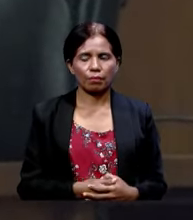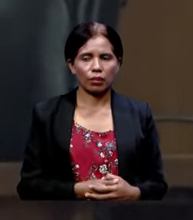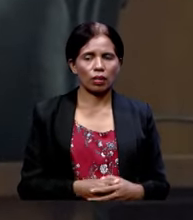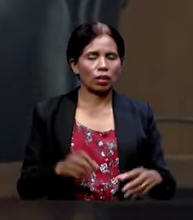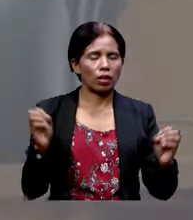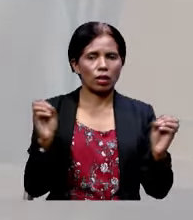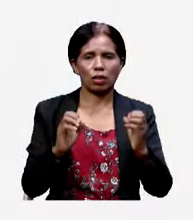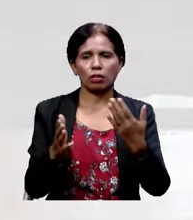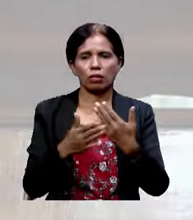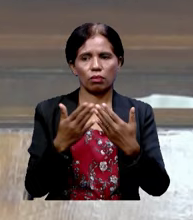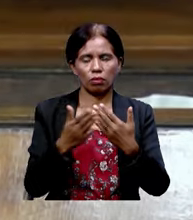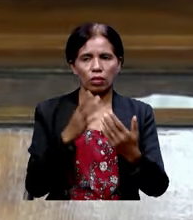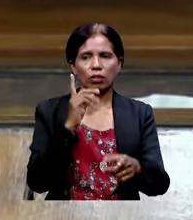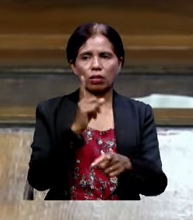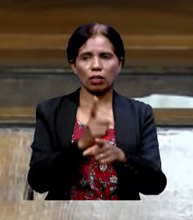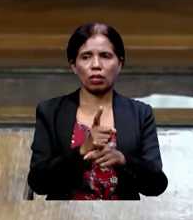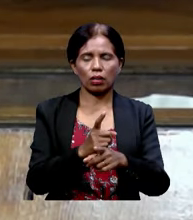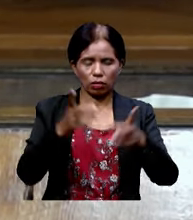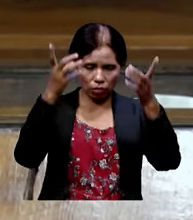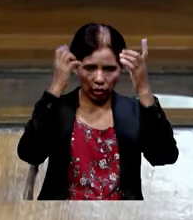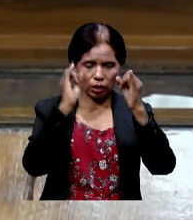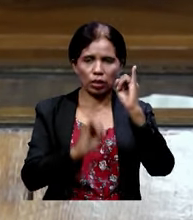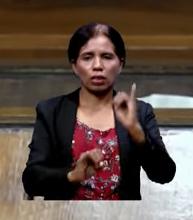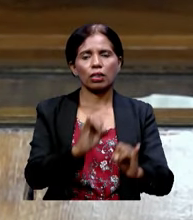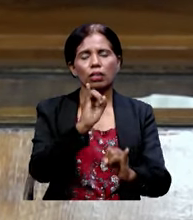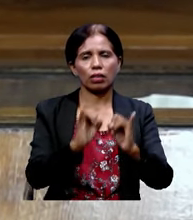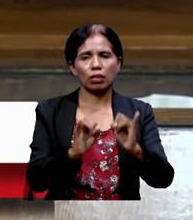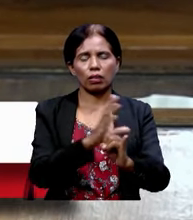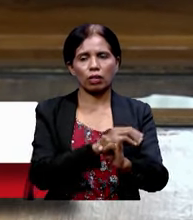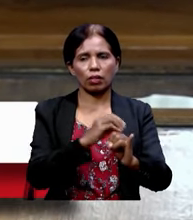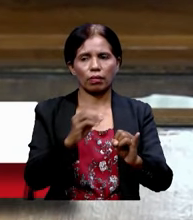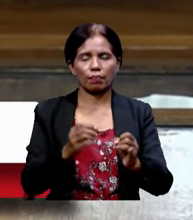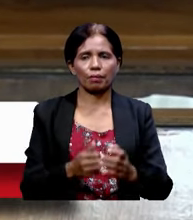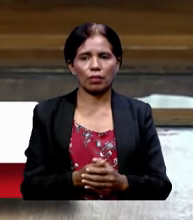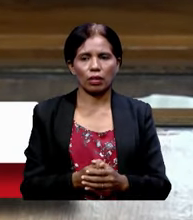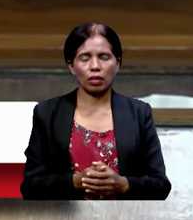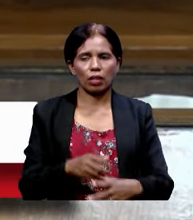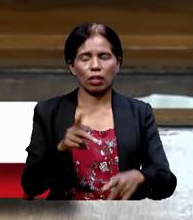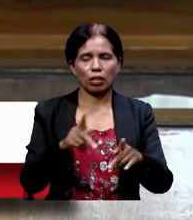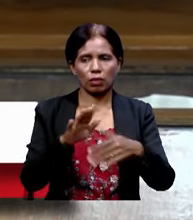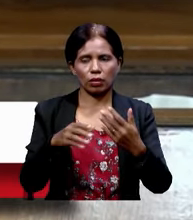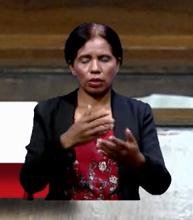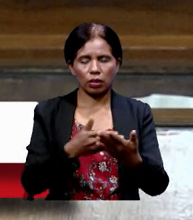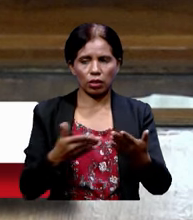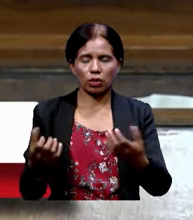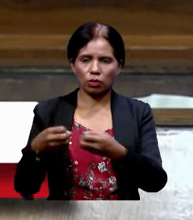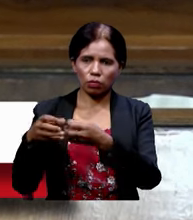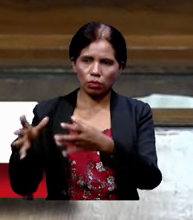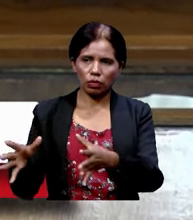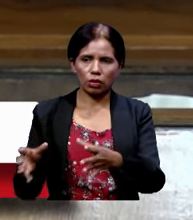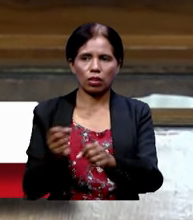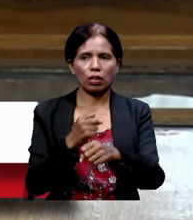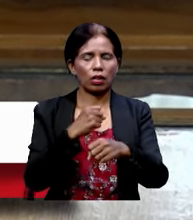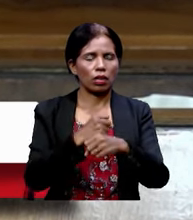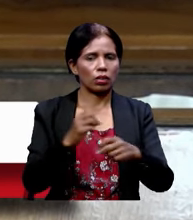Duni. Para tu identifica obra Sernabe que ongoing, obra Serne abandonado, obra Sernabe que halo